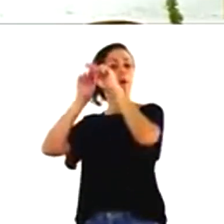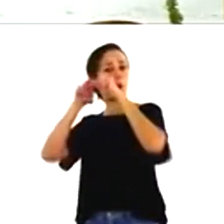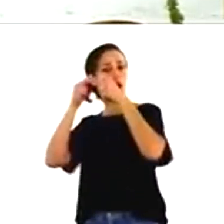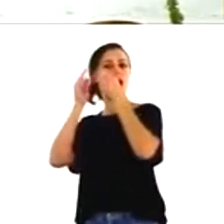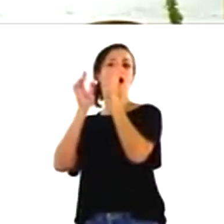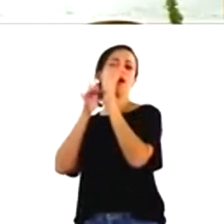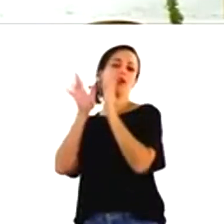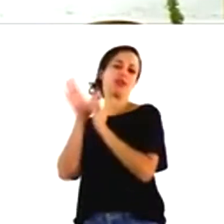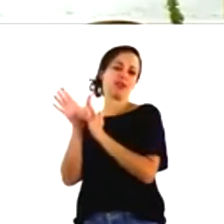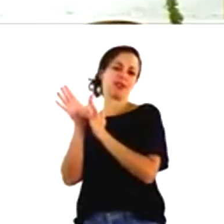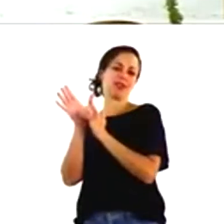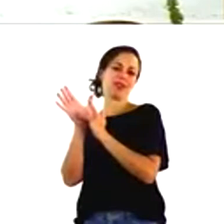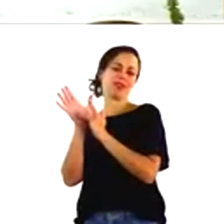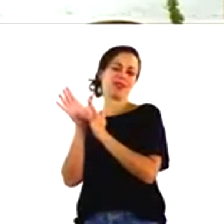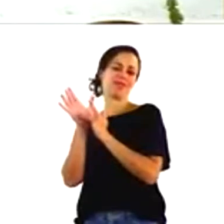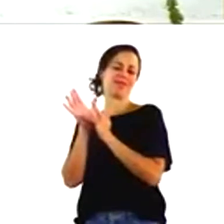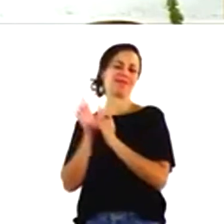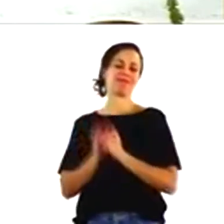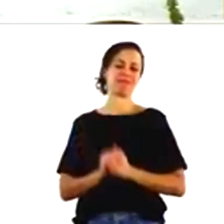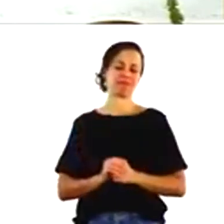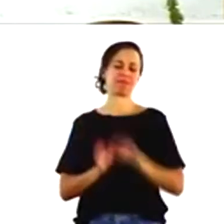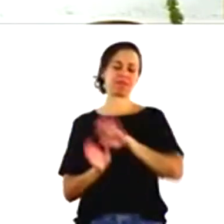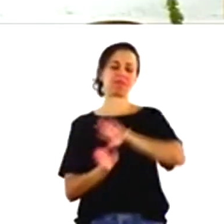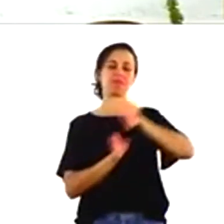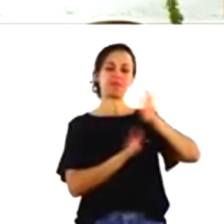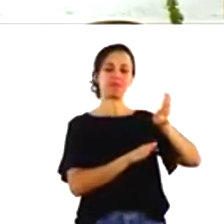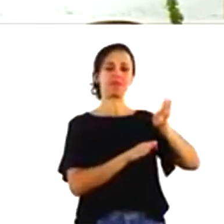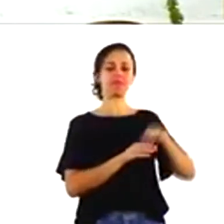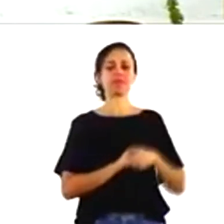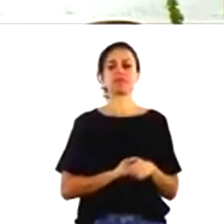fez a entrega de um sopão no CEAGESP.